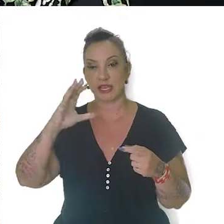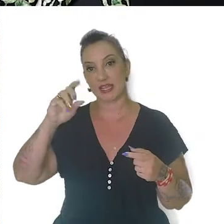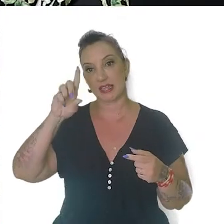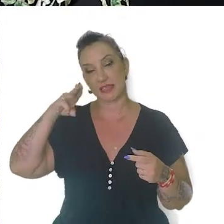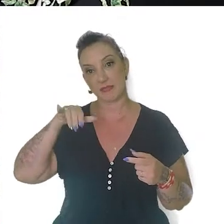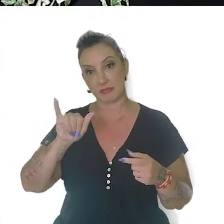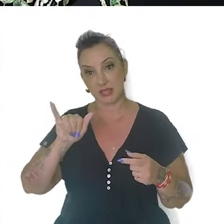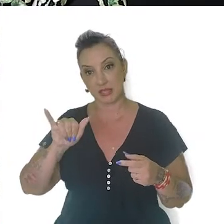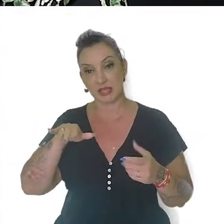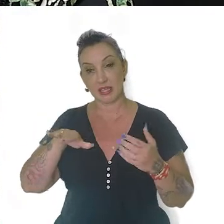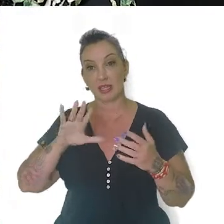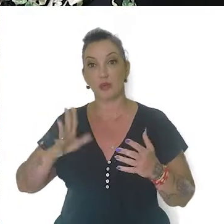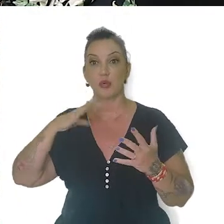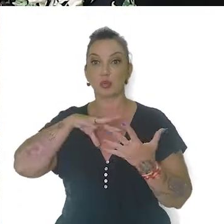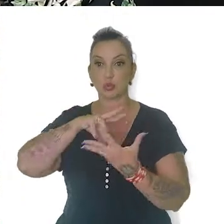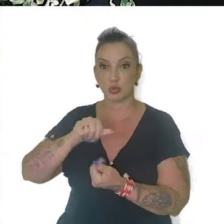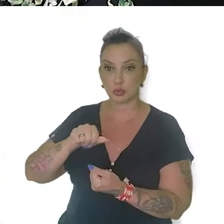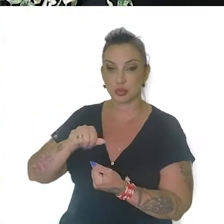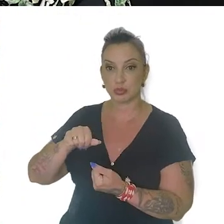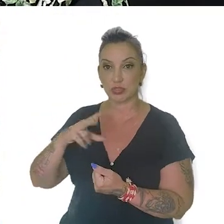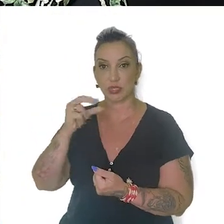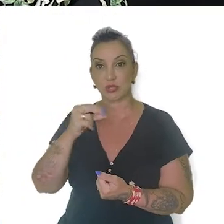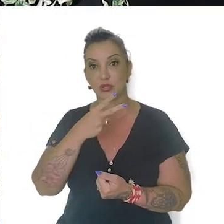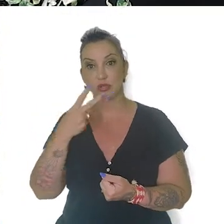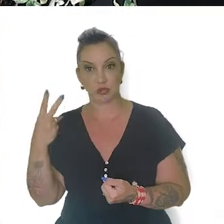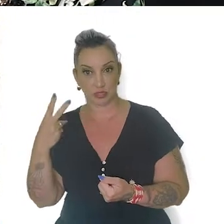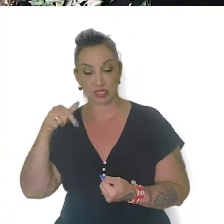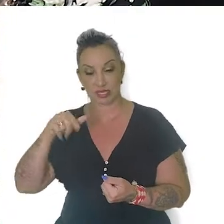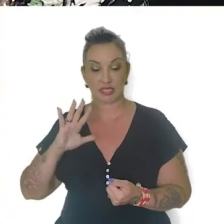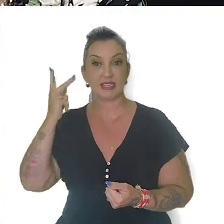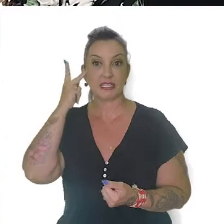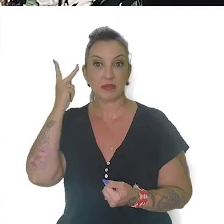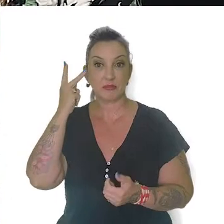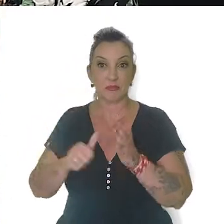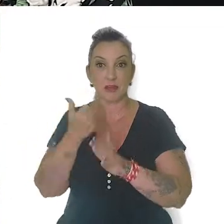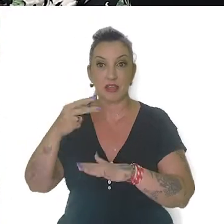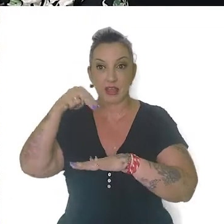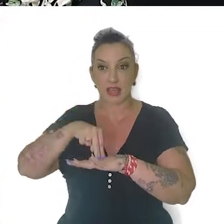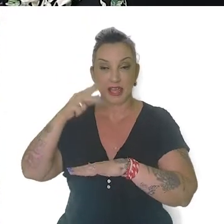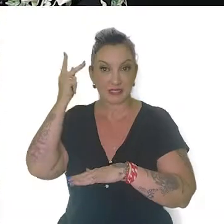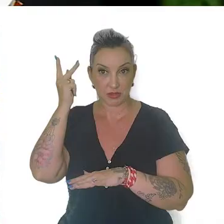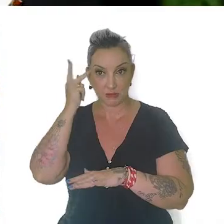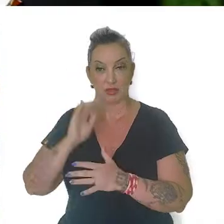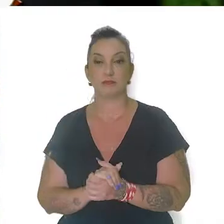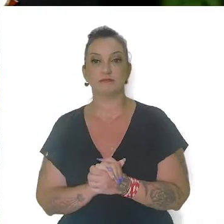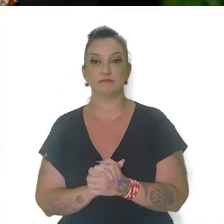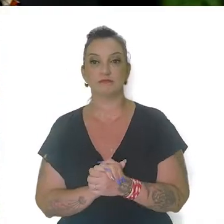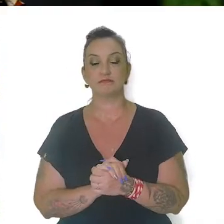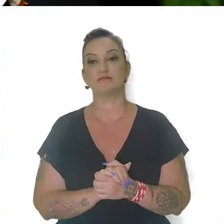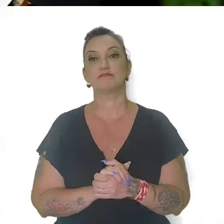uma academia de DJs que acontece no mundo inteiro. Nessa edição de 2002, estava acontecendo aqui em São Paulo. Foi a primeira vez que eu botei meu pé em São Paulo.